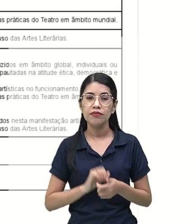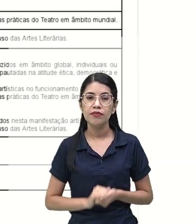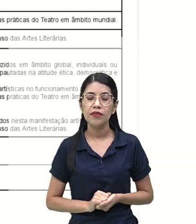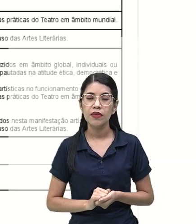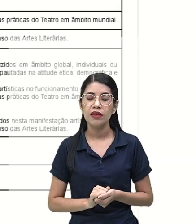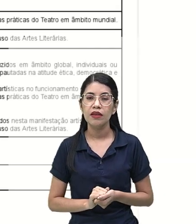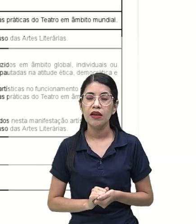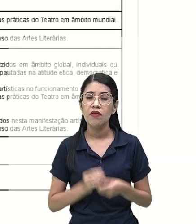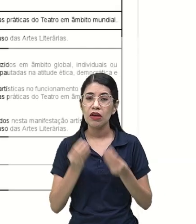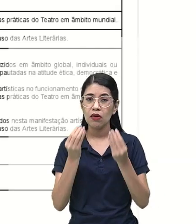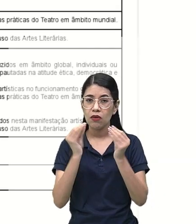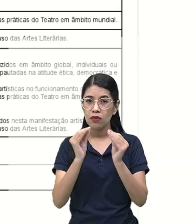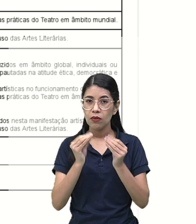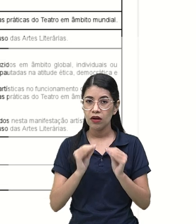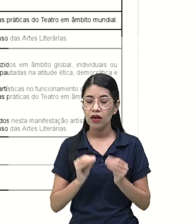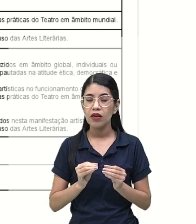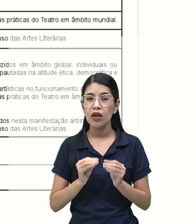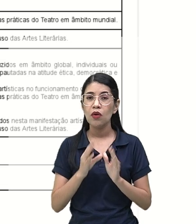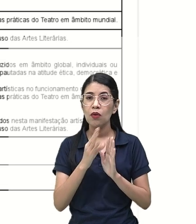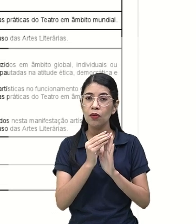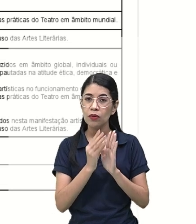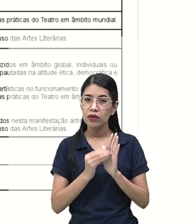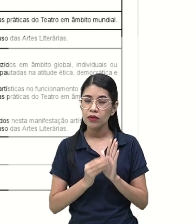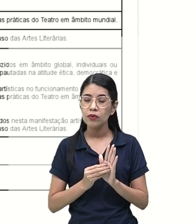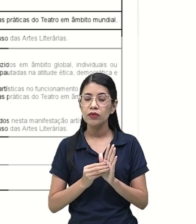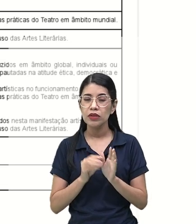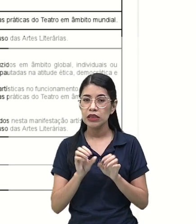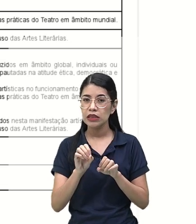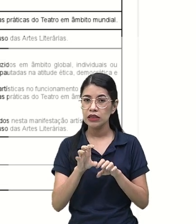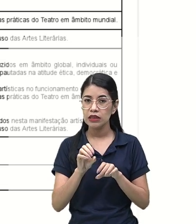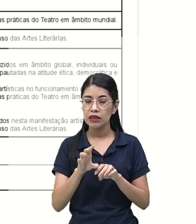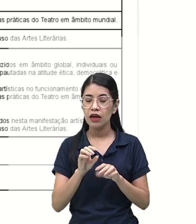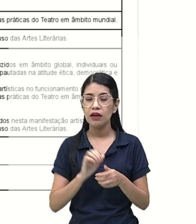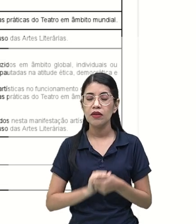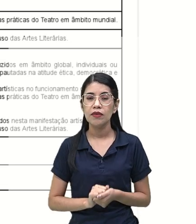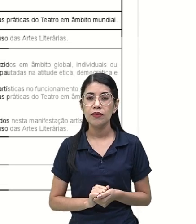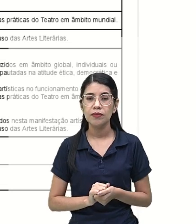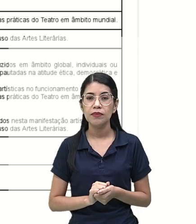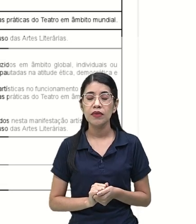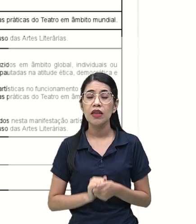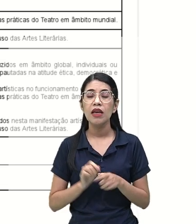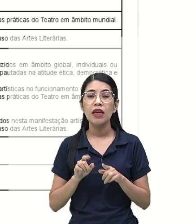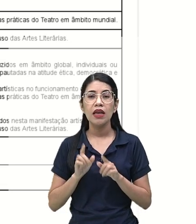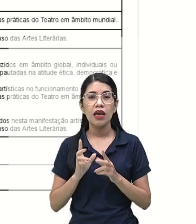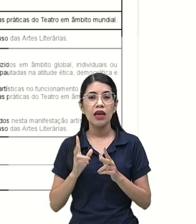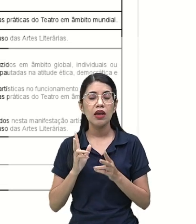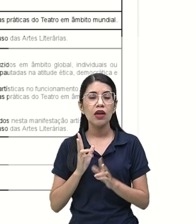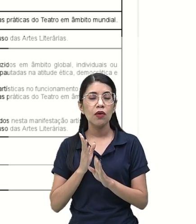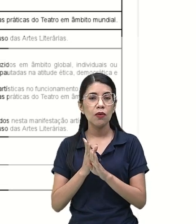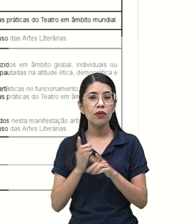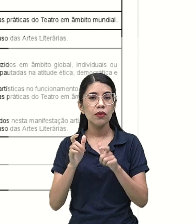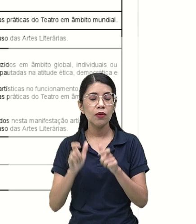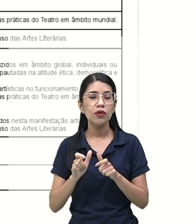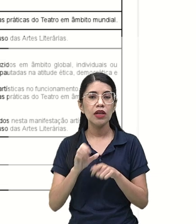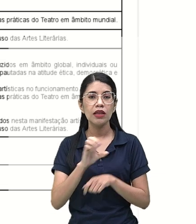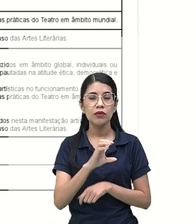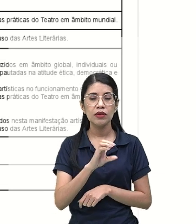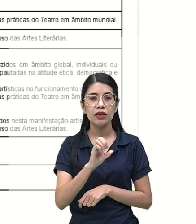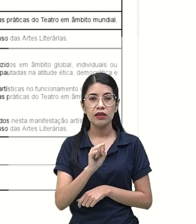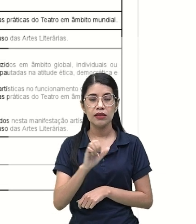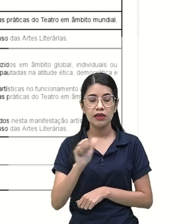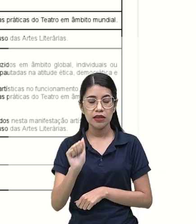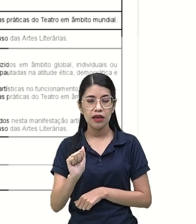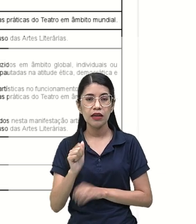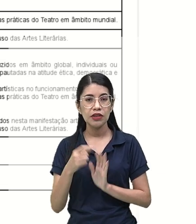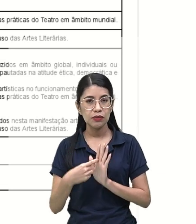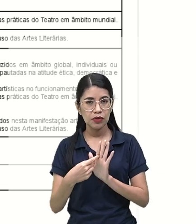você vai preencher os conteúdos ministrados, tirados de onde? Lá do CSA que nós trabalhamos, né?